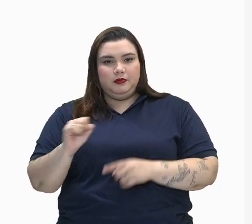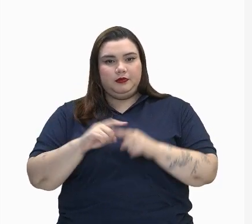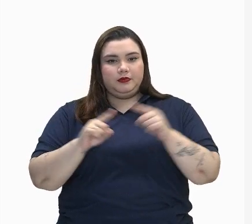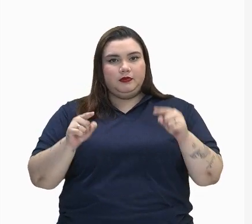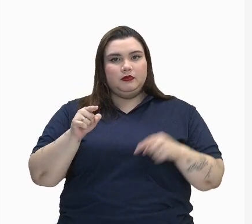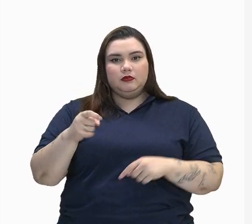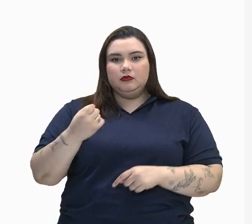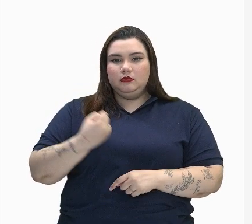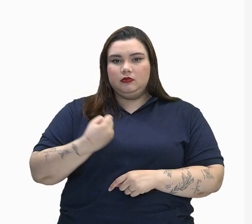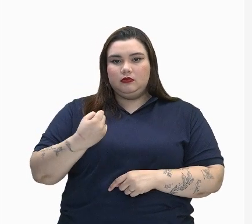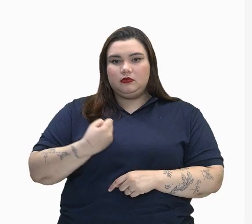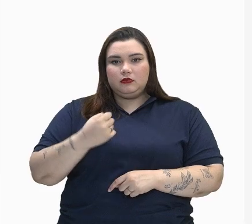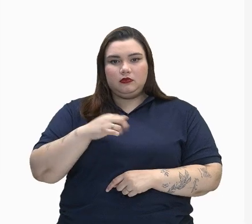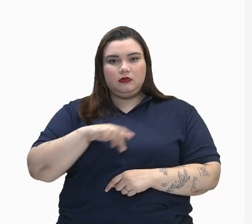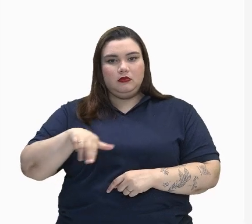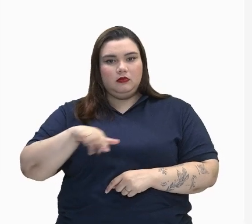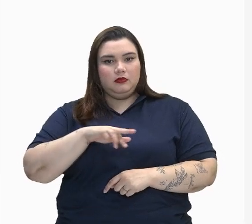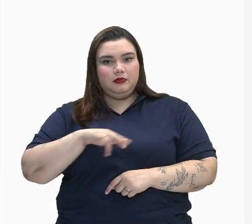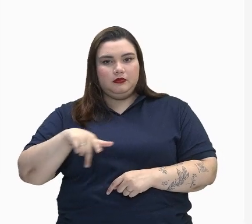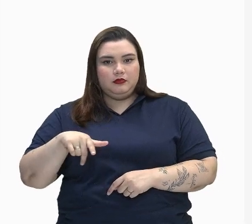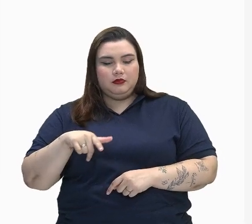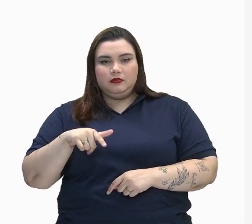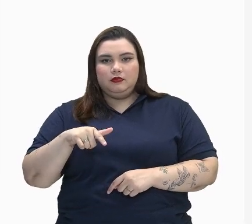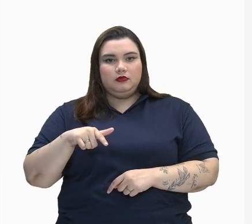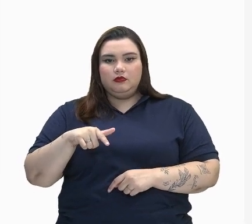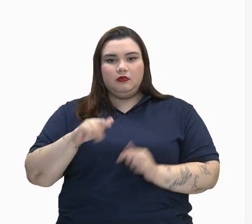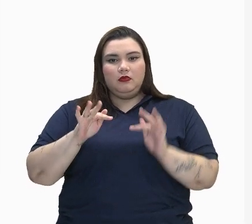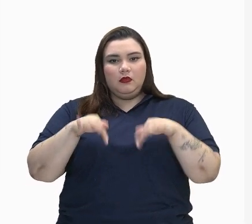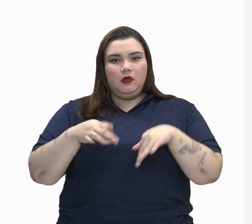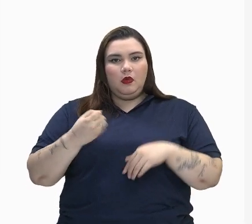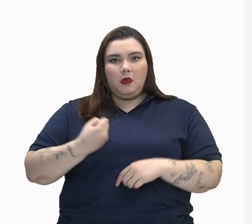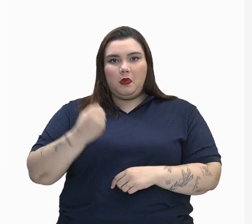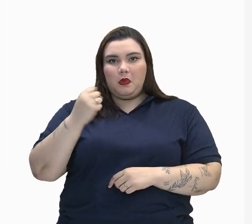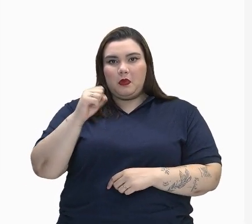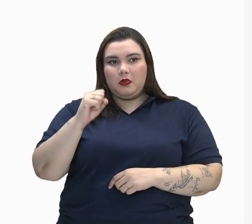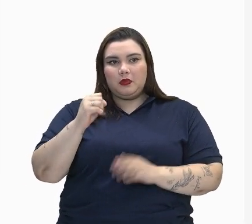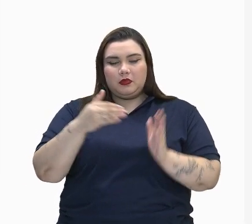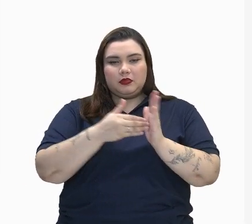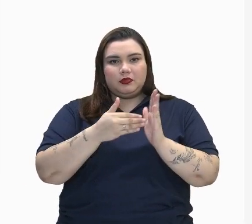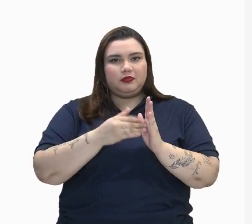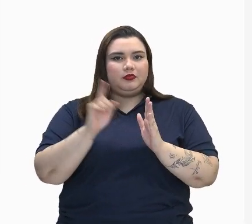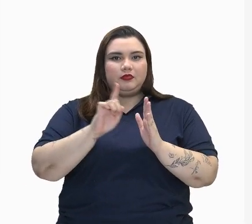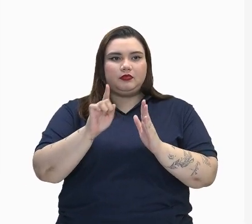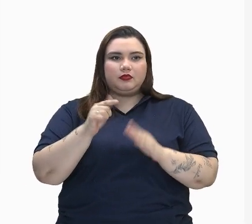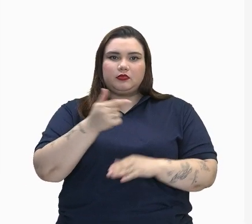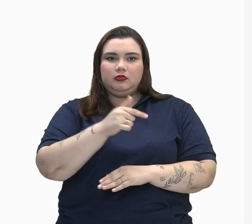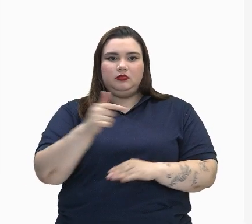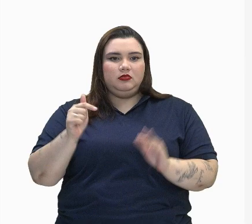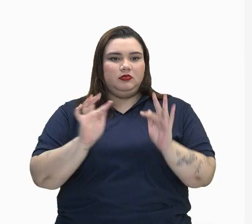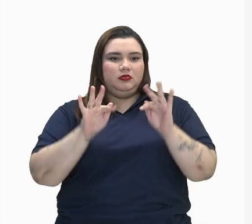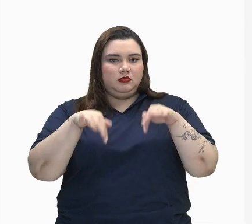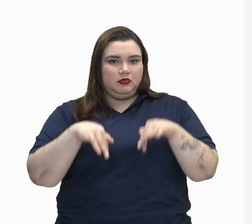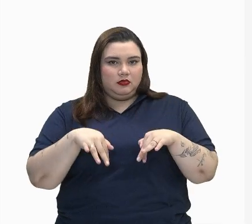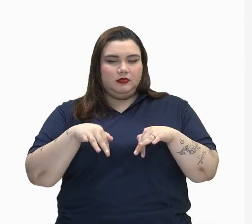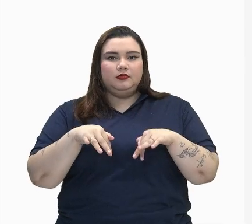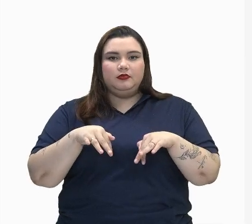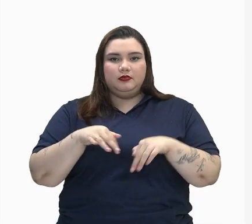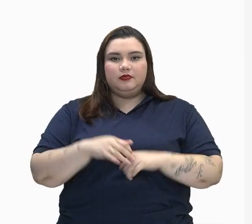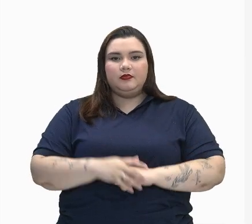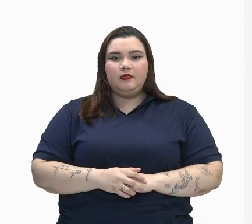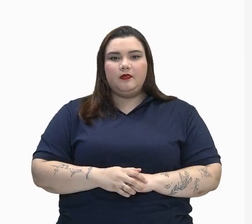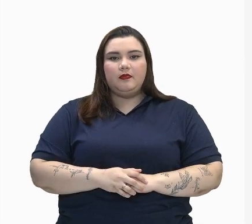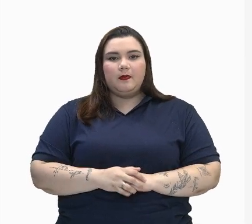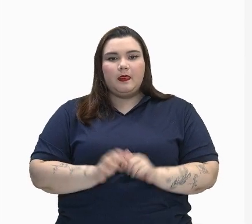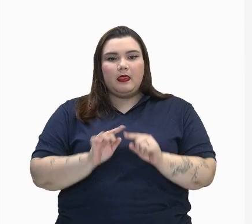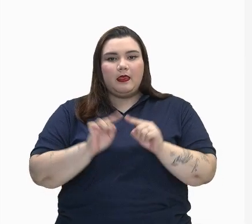número, ele não termina no 8. Esse número, ele é infinito, tá? Então, aqui ele está arredondado.